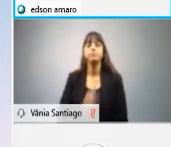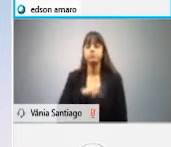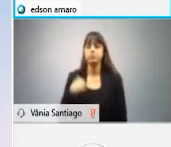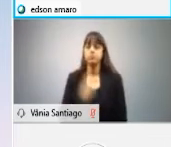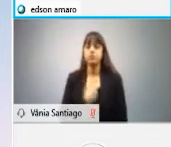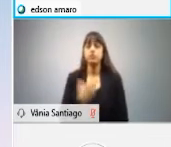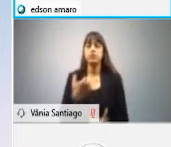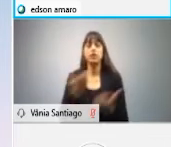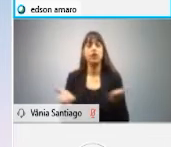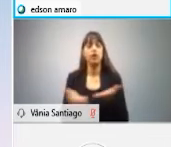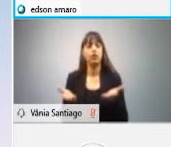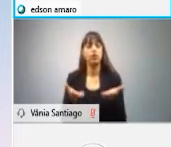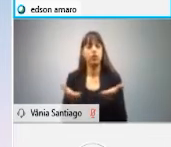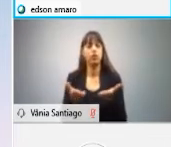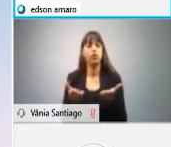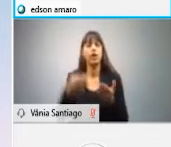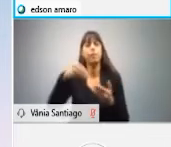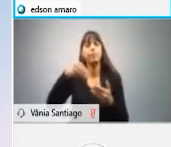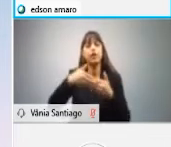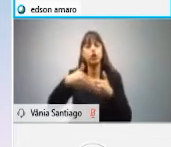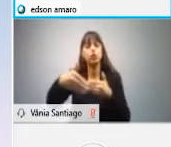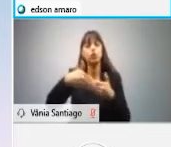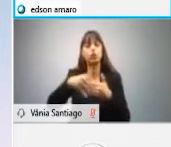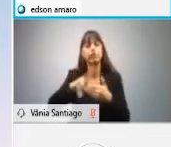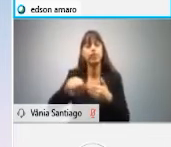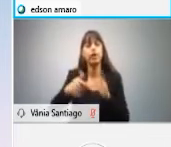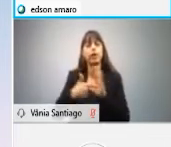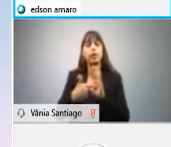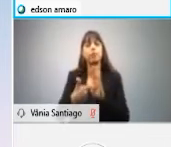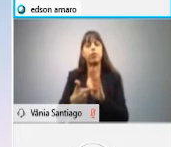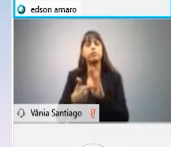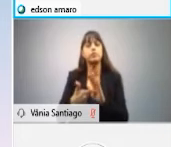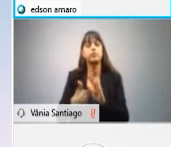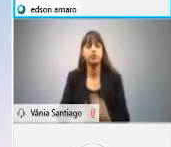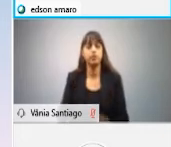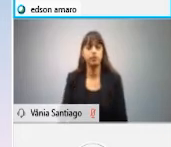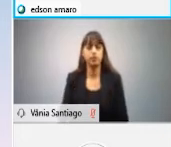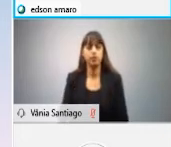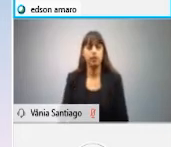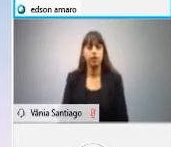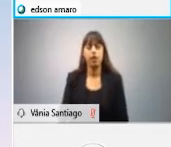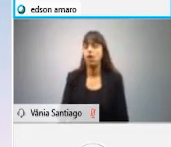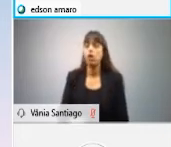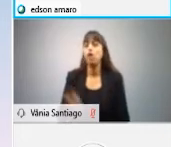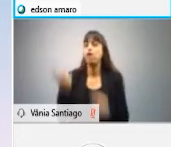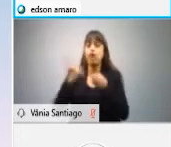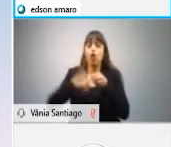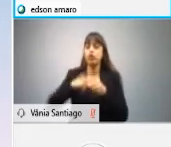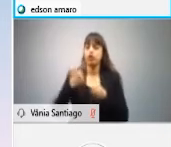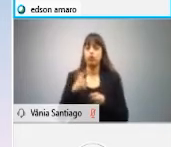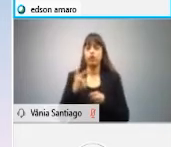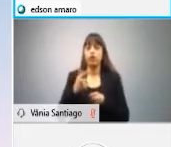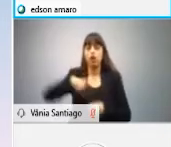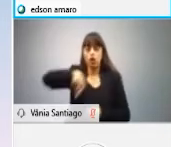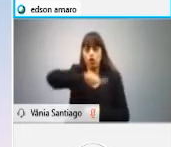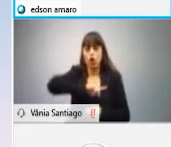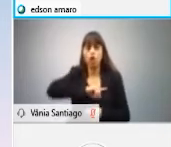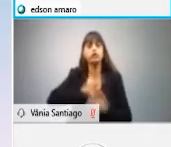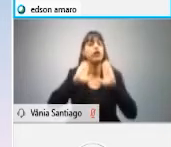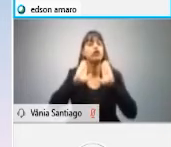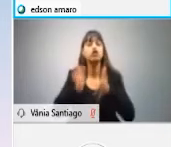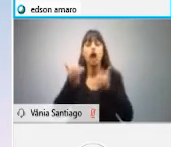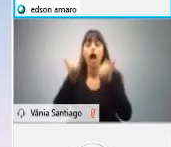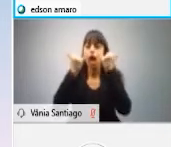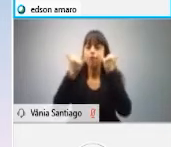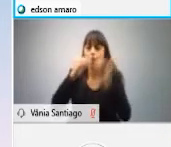agora nos próximos minutos, é tentar mostrar para vocês que não tem volta mais. Nós já estamos num nível de complexidade que essas informações são